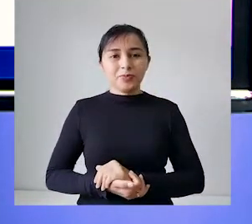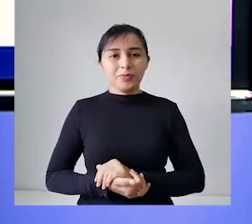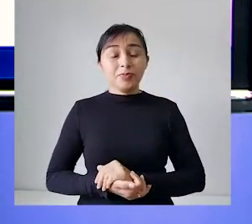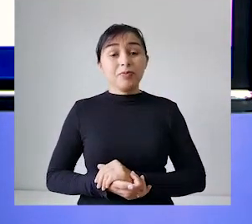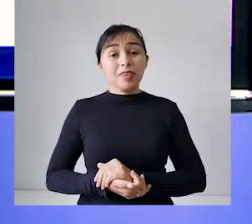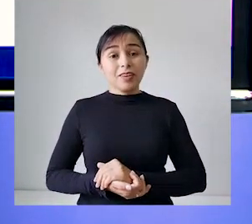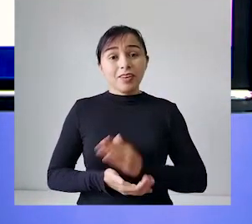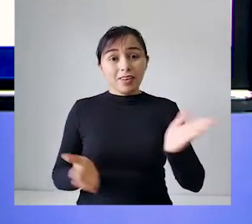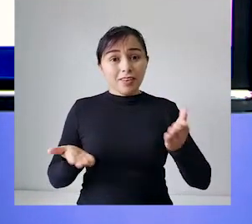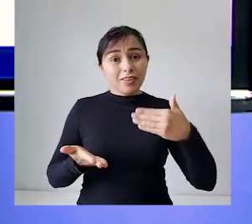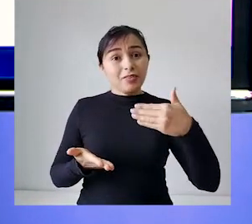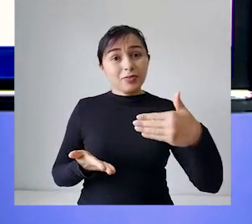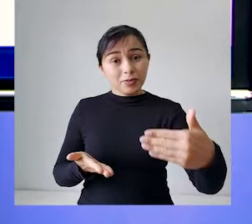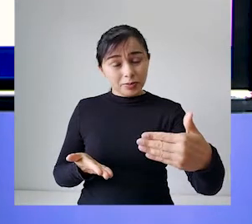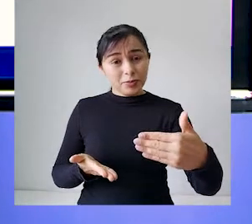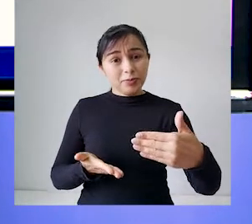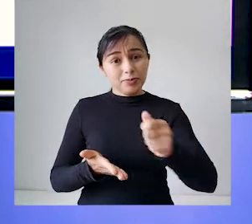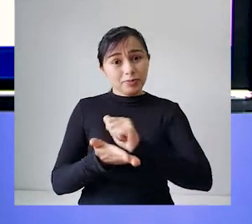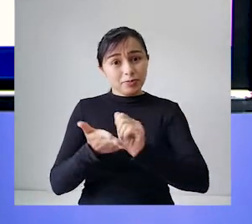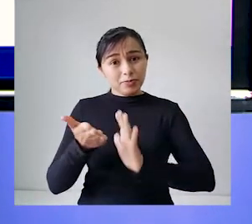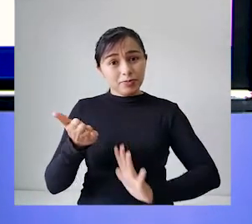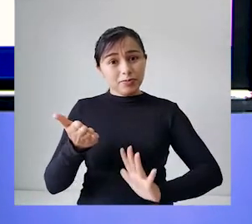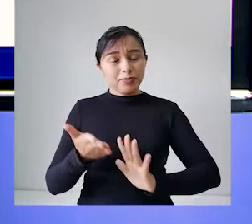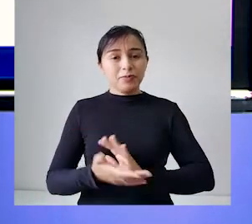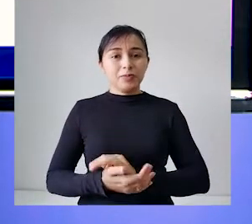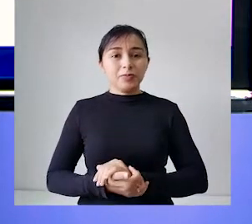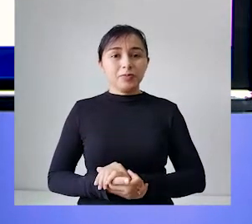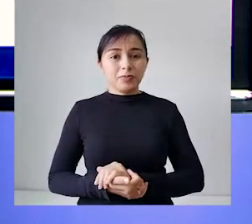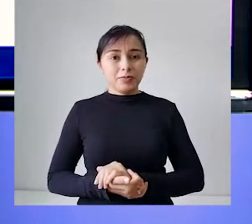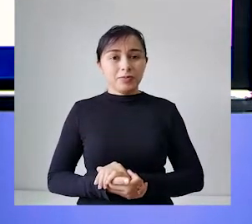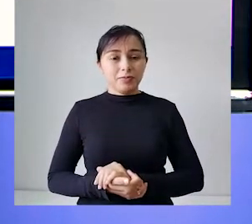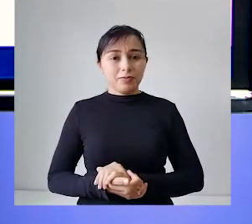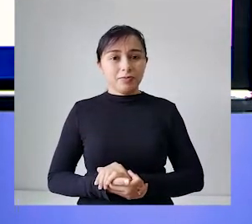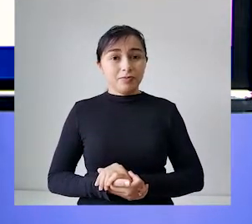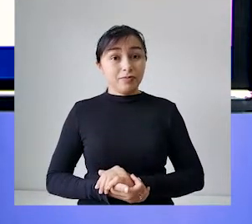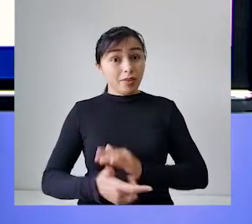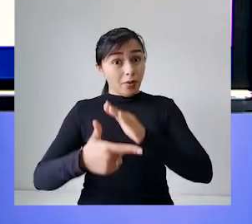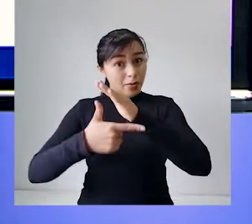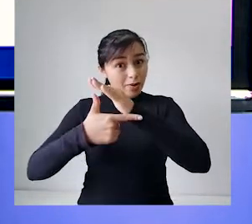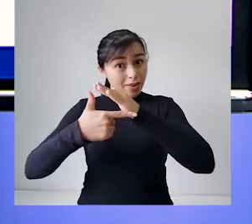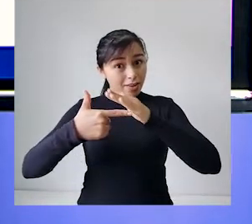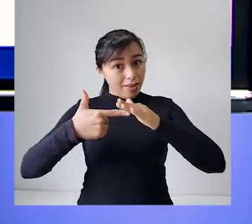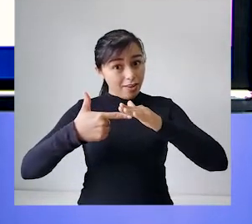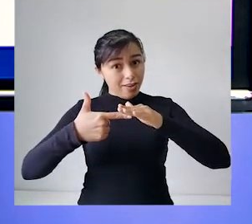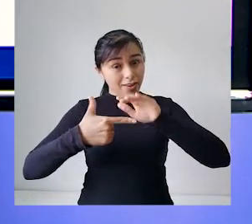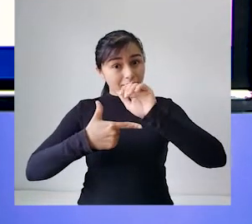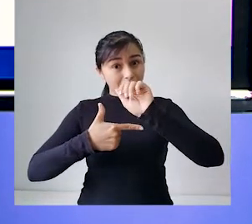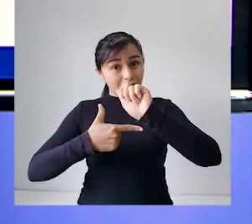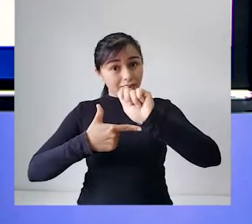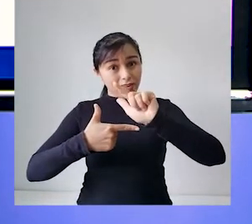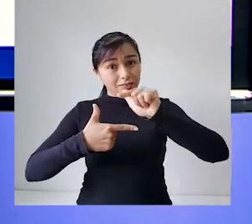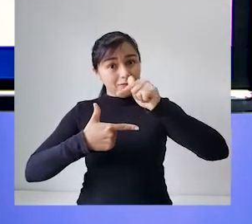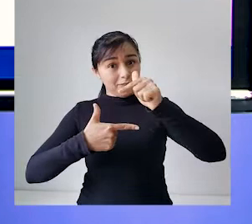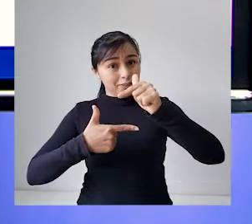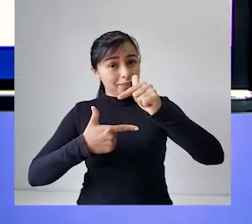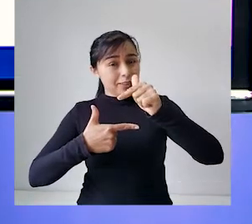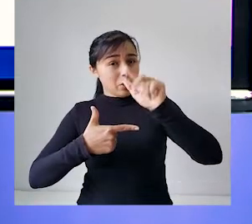Vamos aqui para a continuação do nosso exercício. A incógnita se enganou ao dizer quem